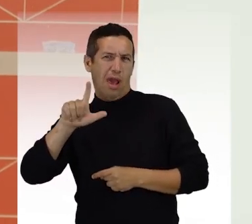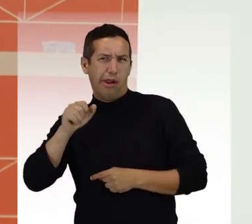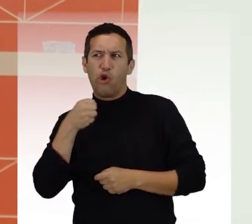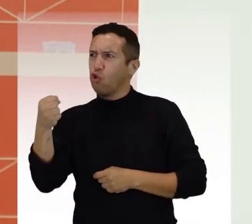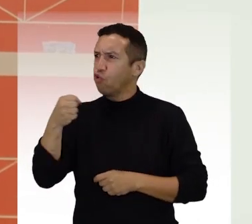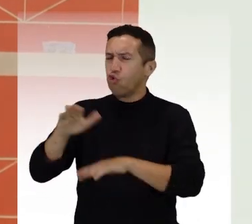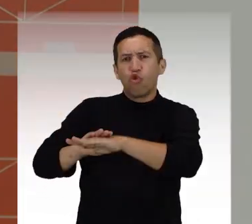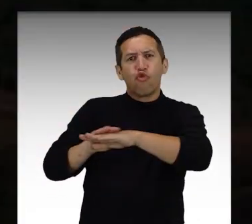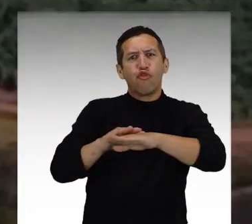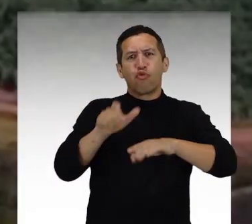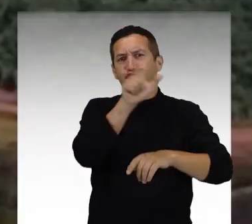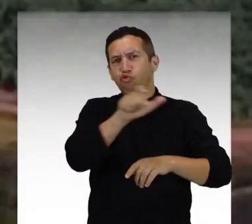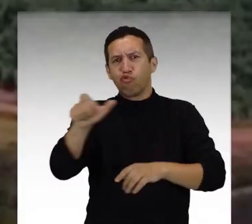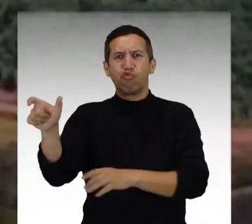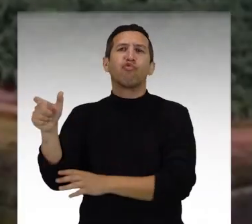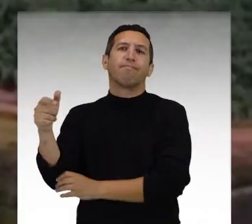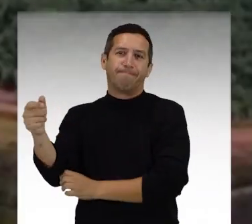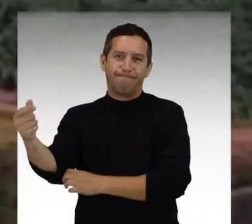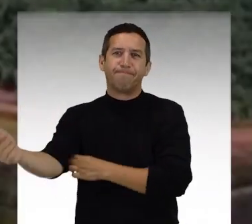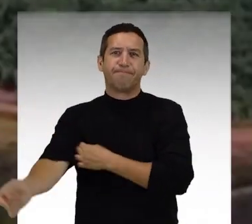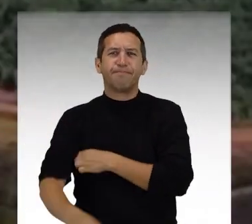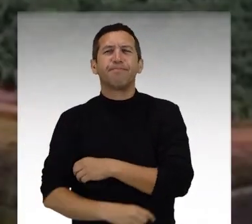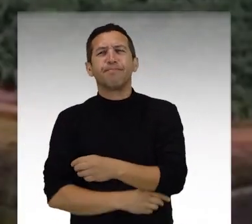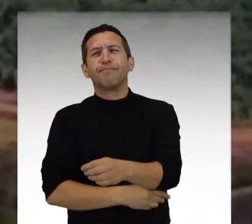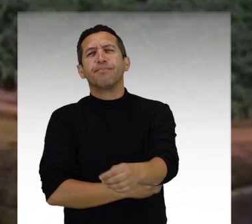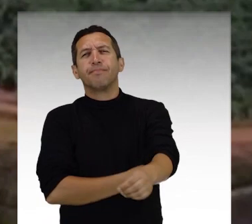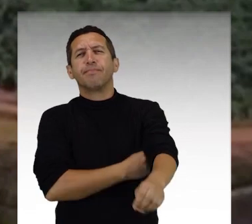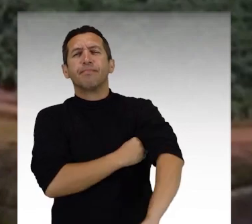conversou com muitas pessoas.